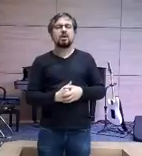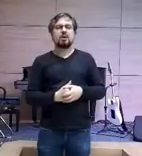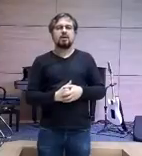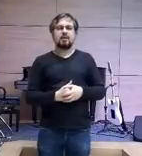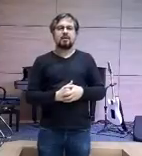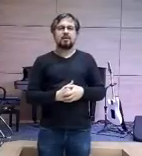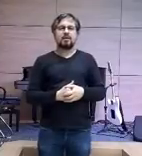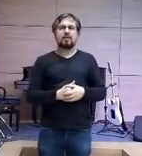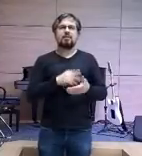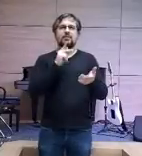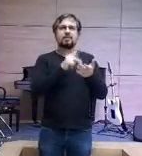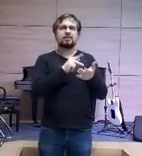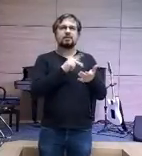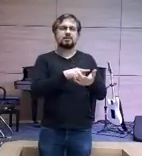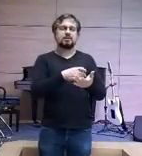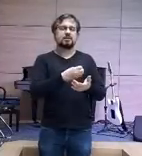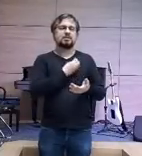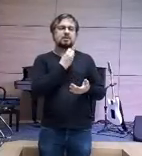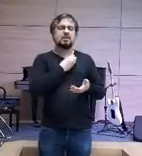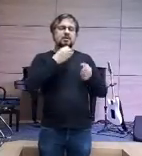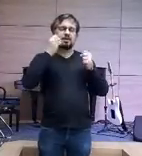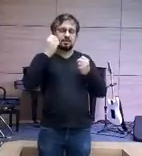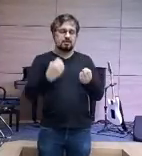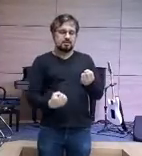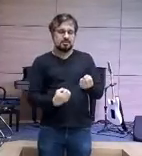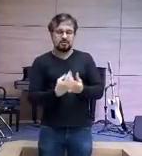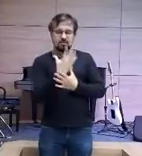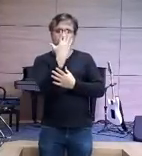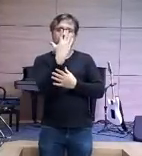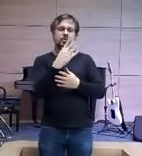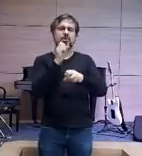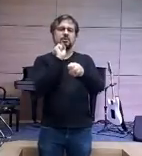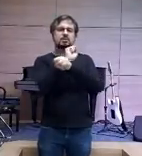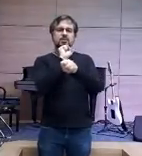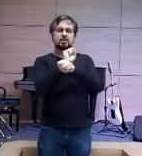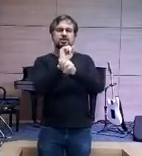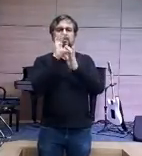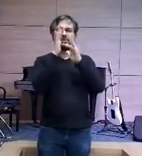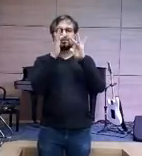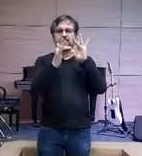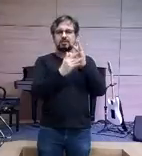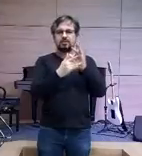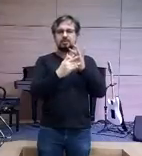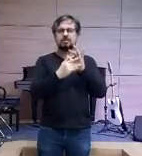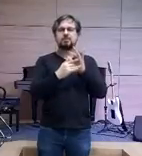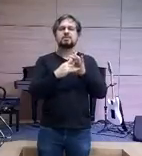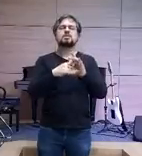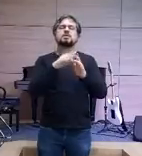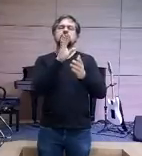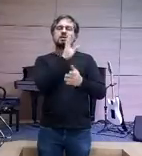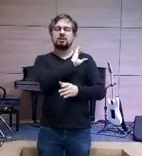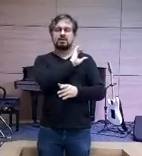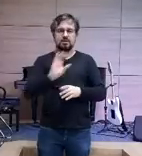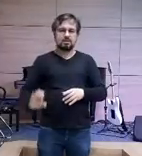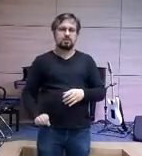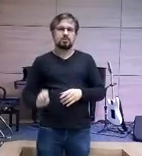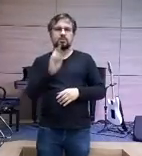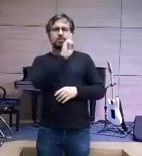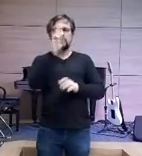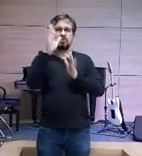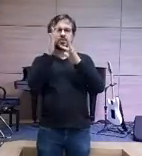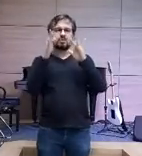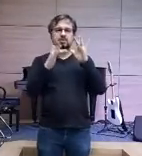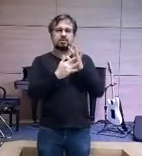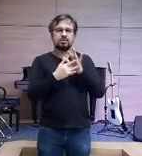esperança que vivem nós nasceu a esperança Jesus Cristo em nome de